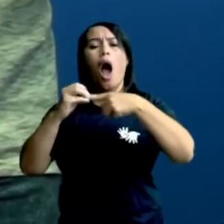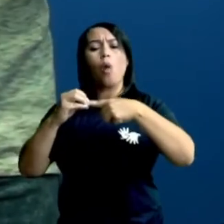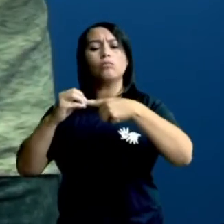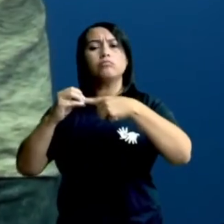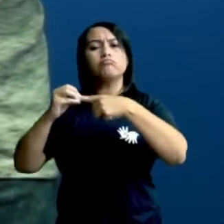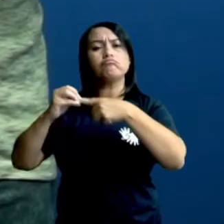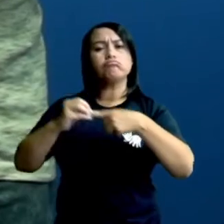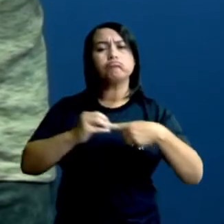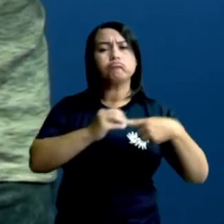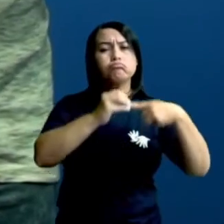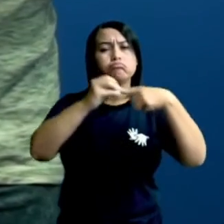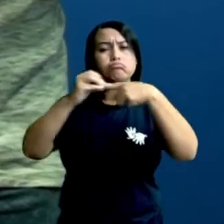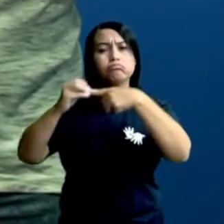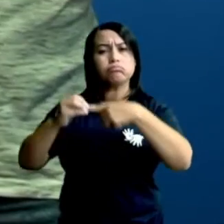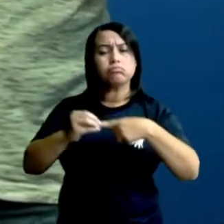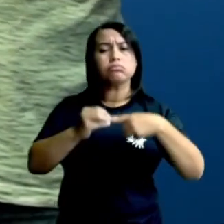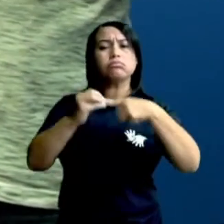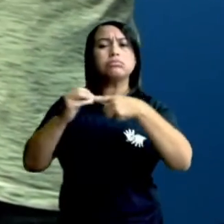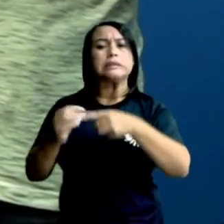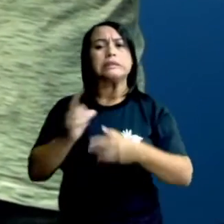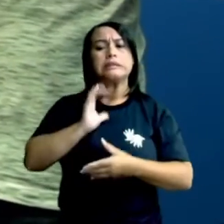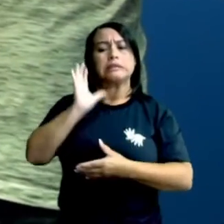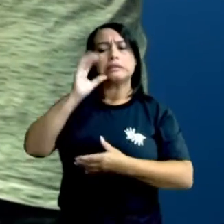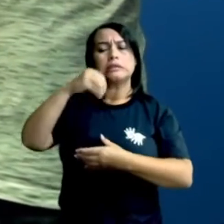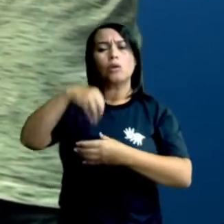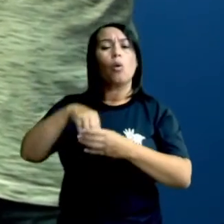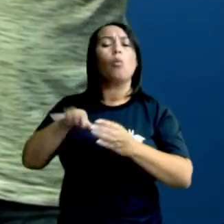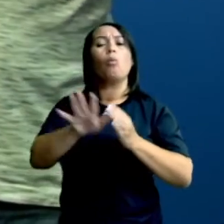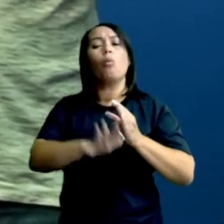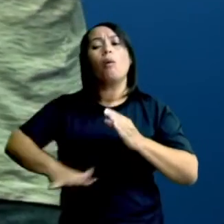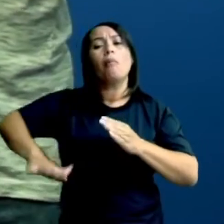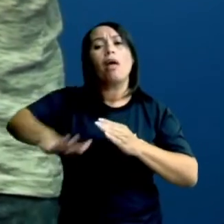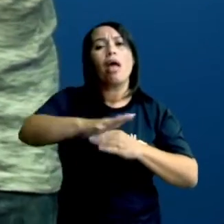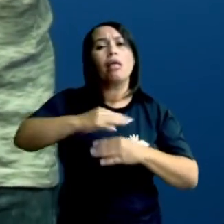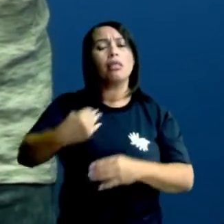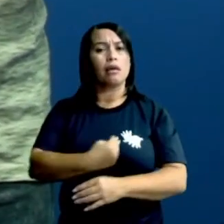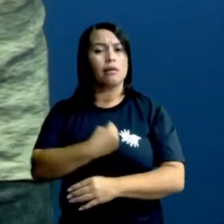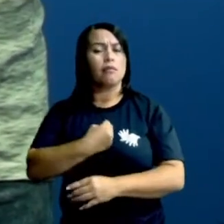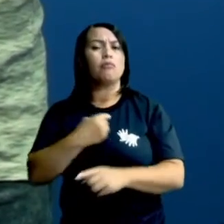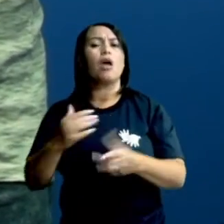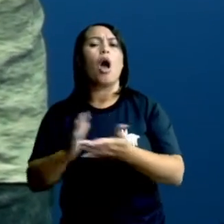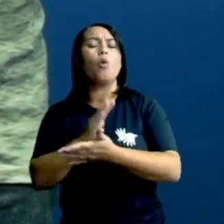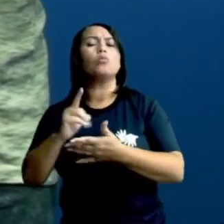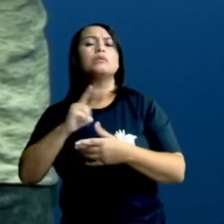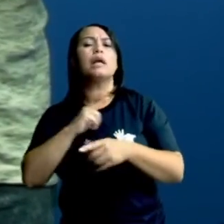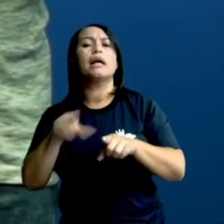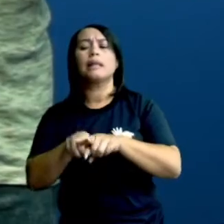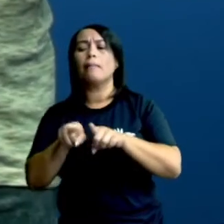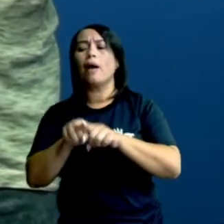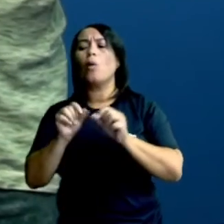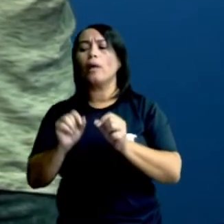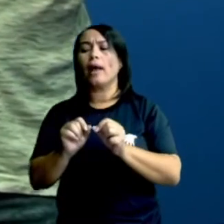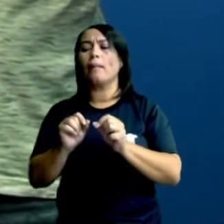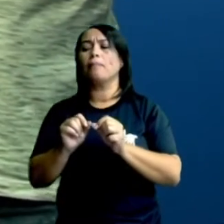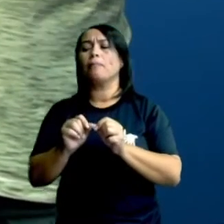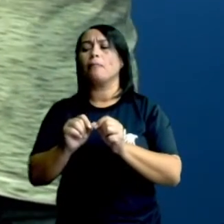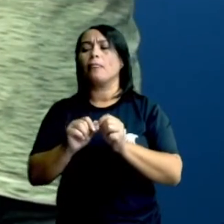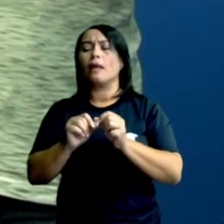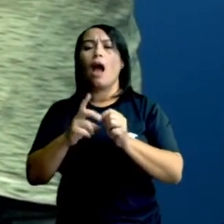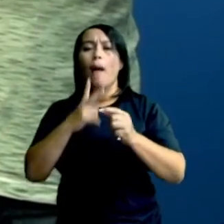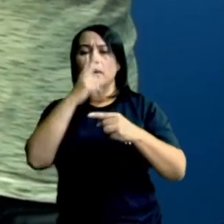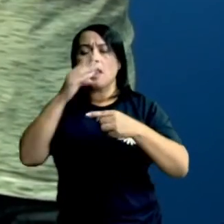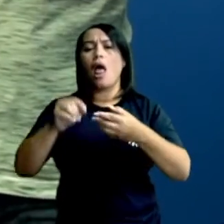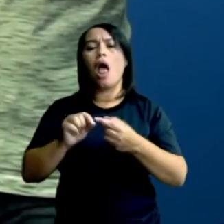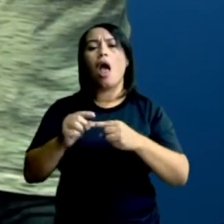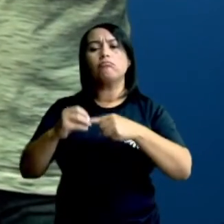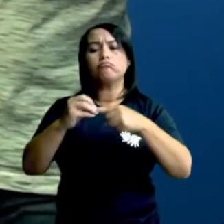movimenta durante a água, durante o seu ambiente em que ele vive. Também, alguns possuem cílios, que faz com que eles